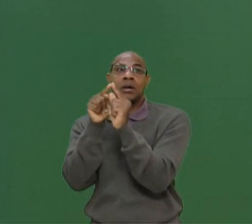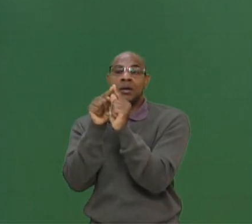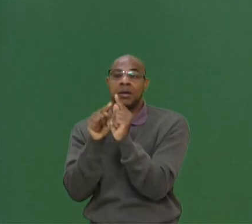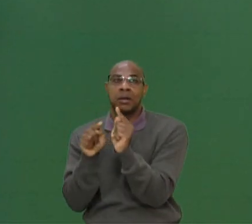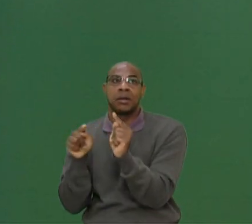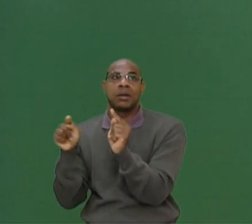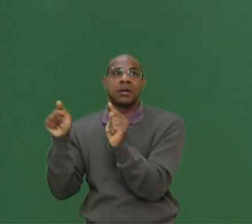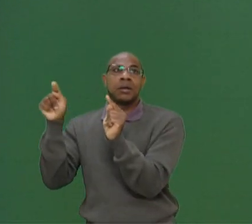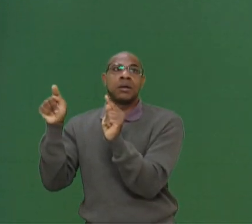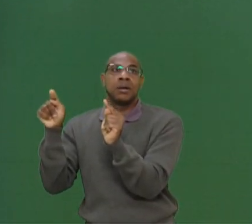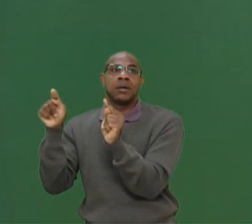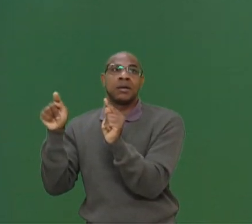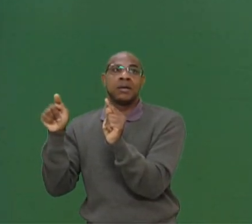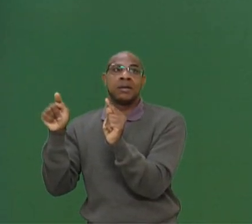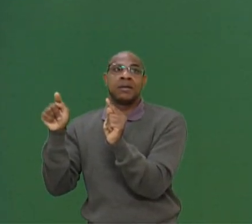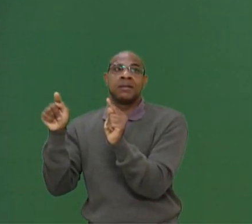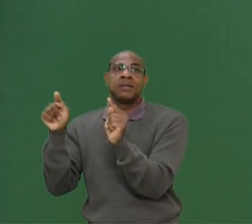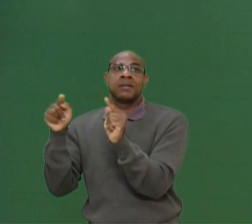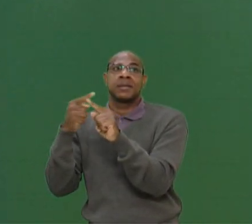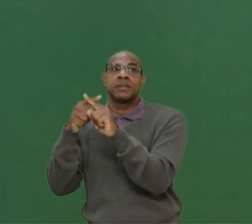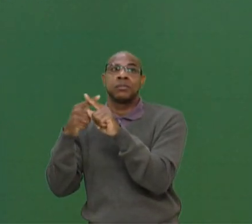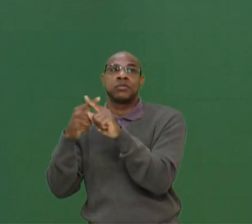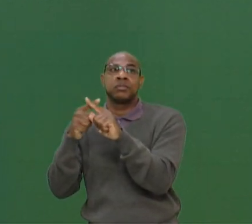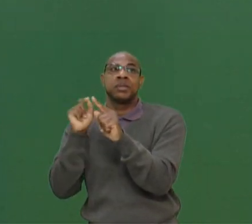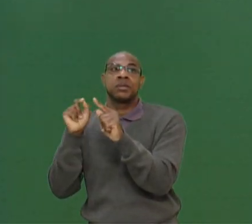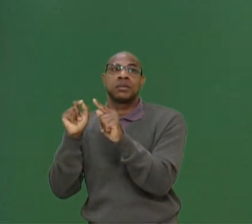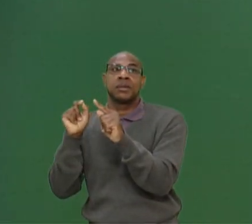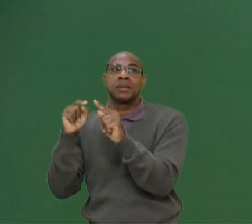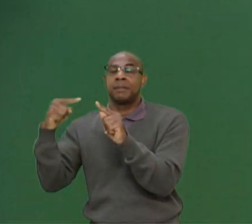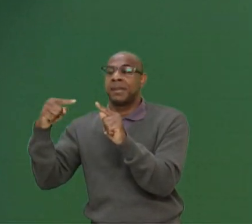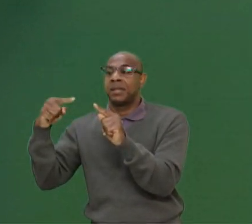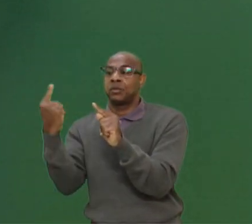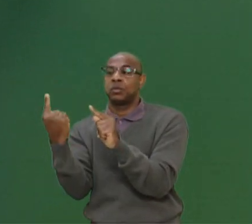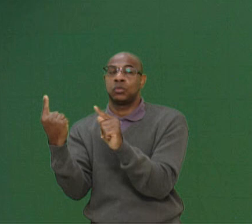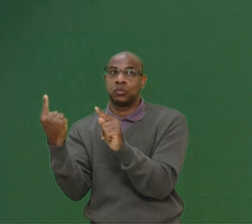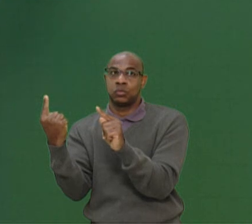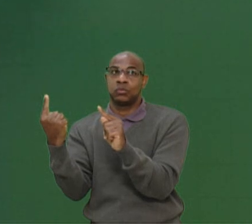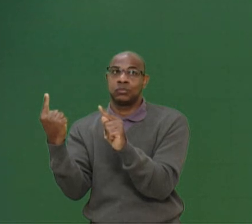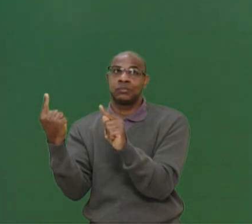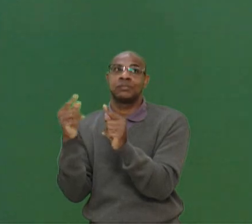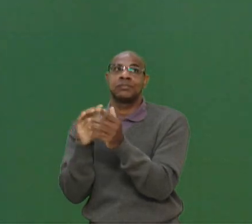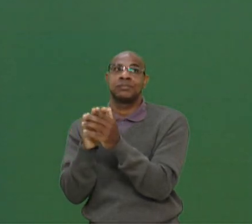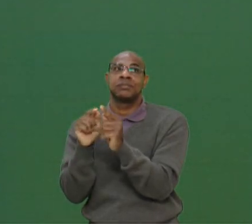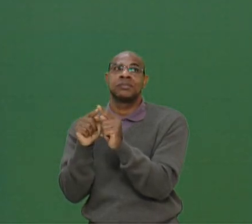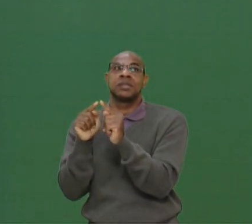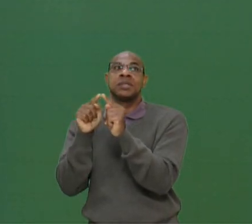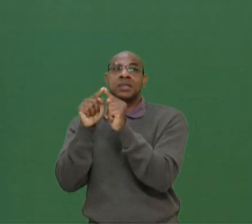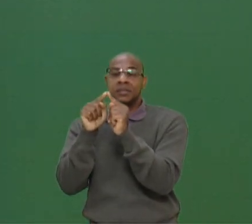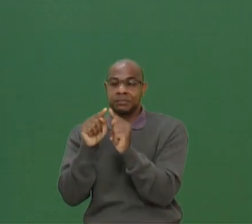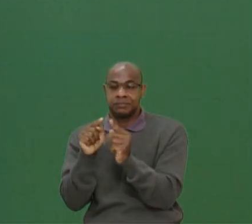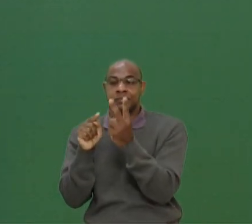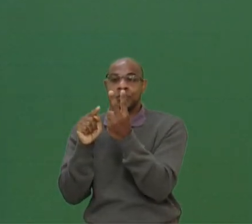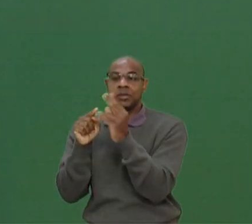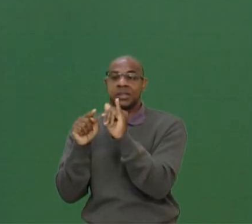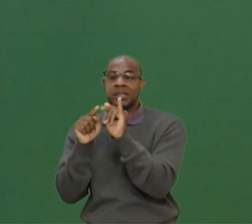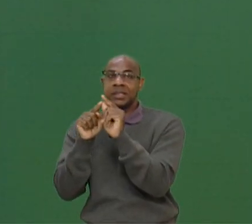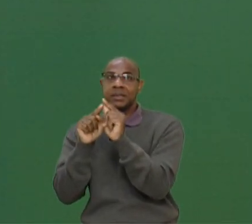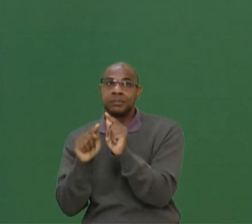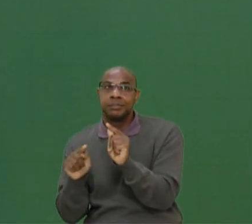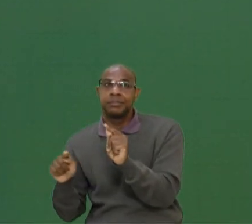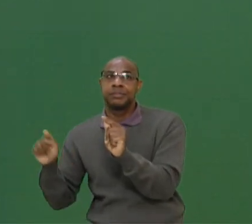2i que multiplica menos 1, e